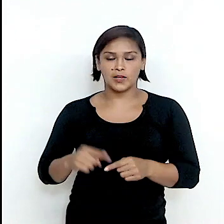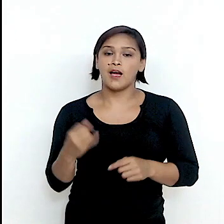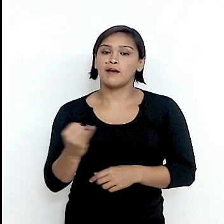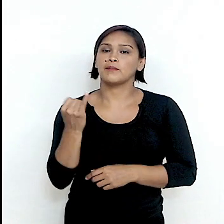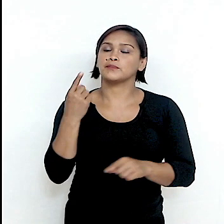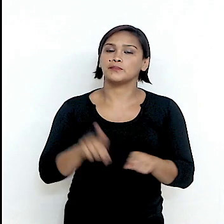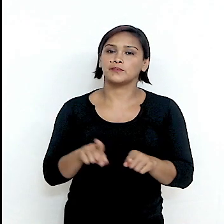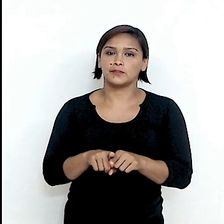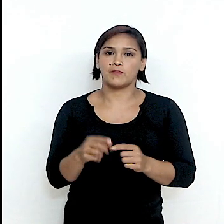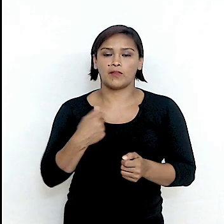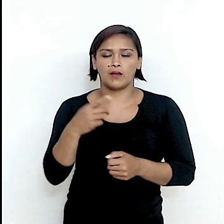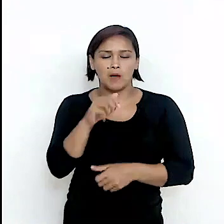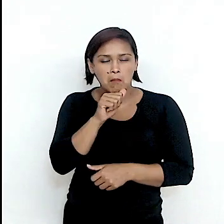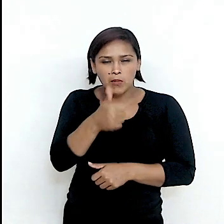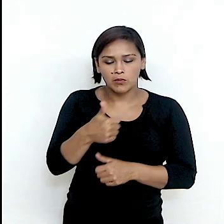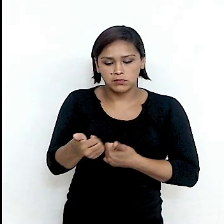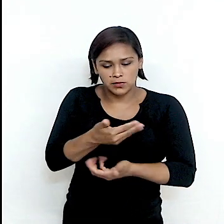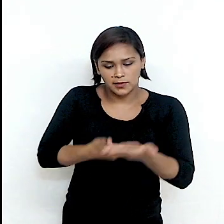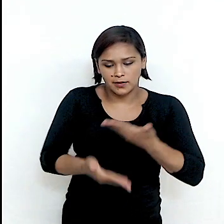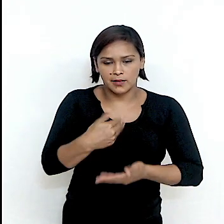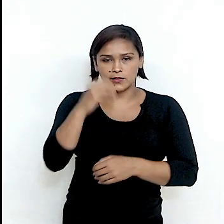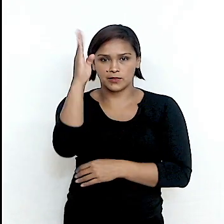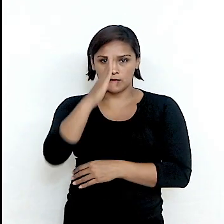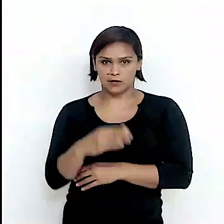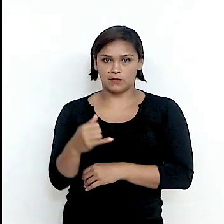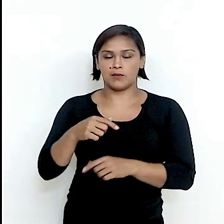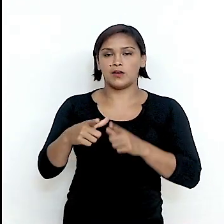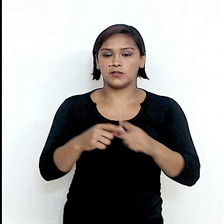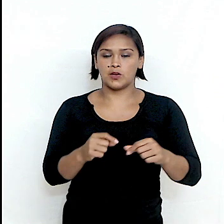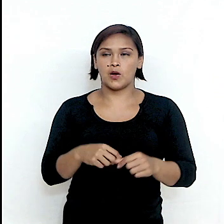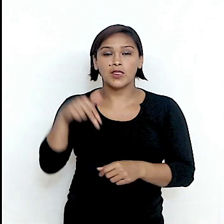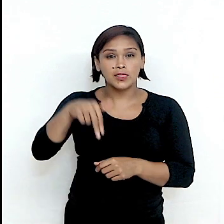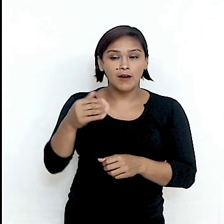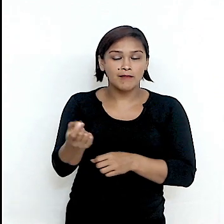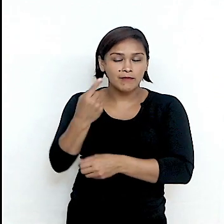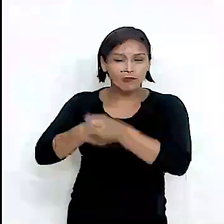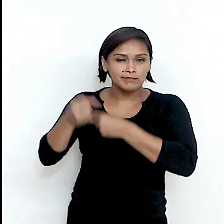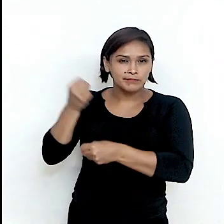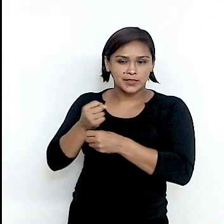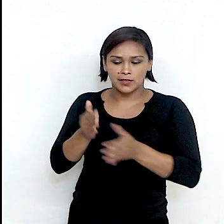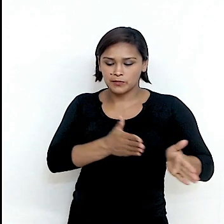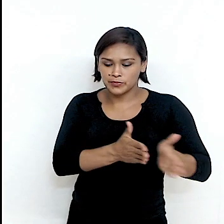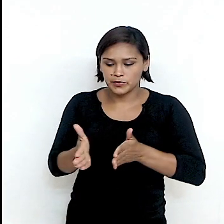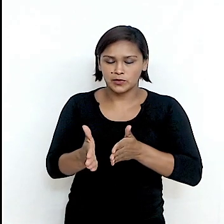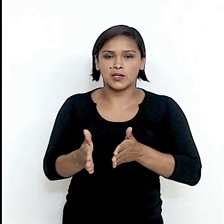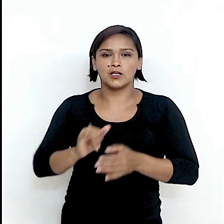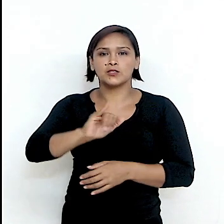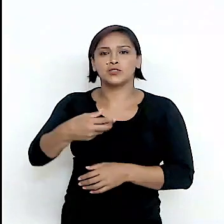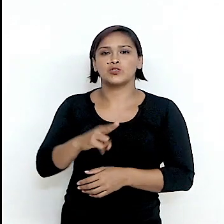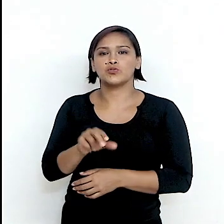nesse momento é muito positivo dessas relações é o lançamento em novembro passado do diálogo entre lateral é justo